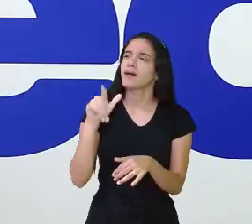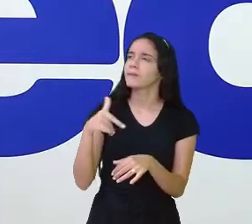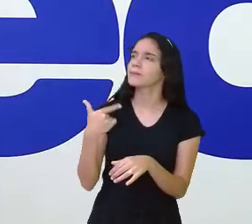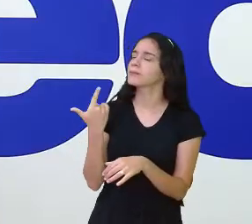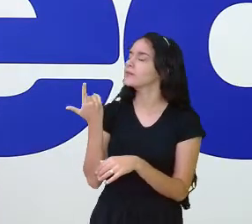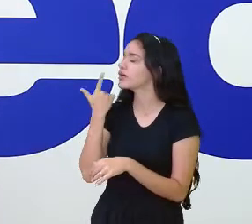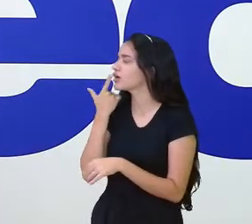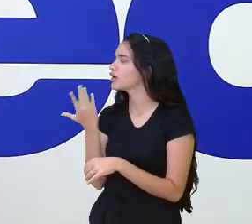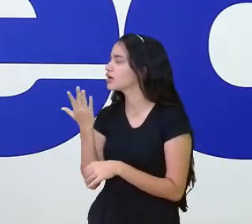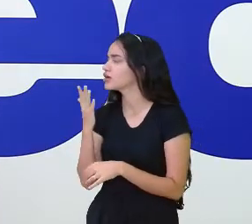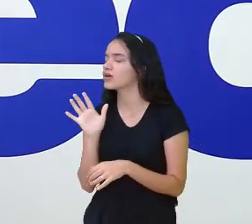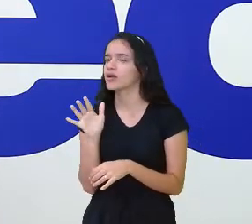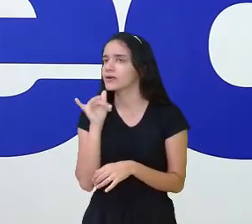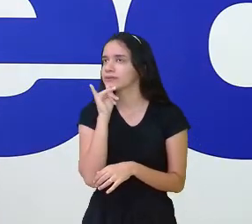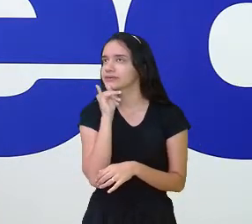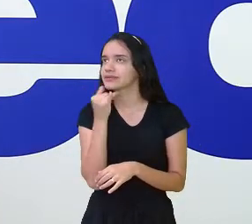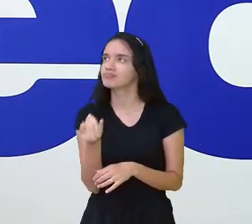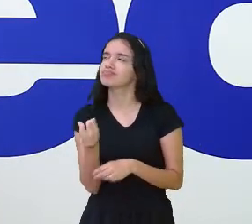né?